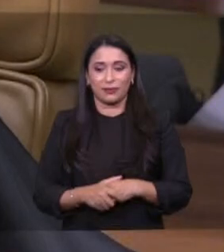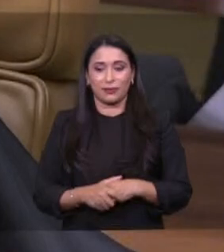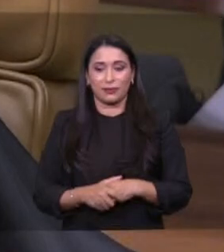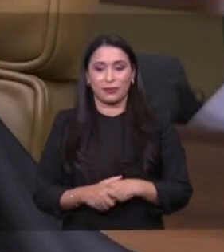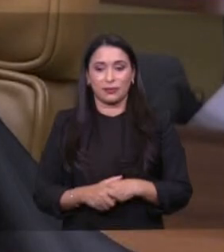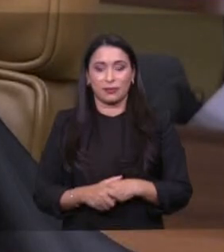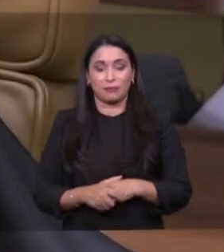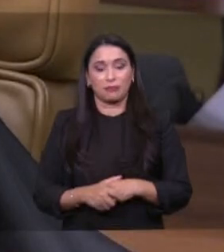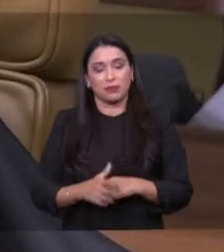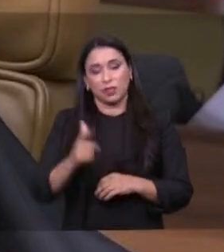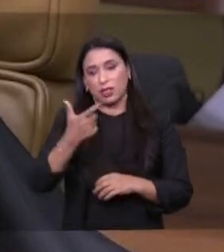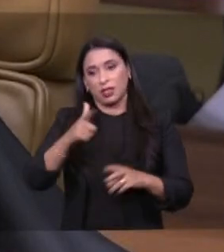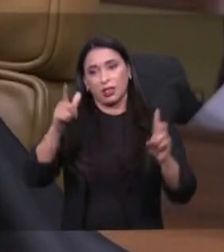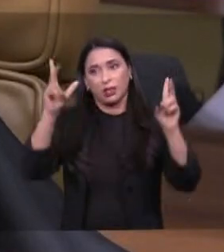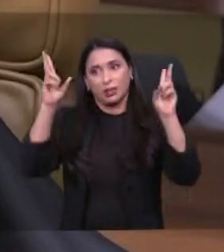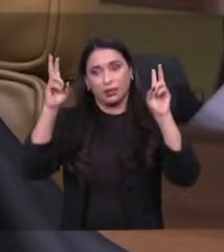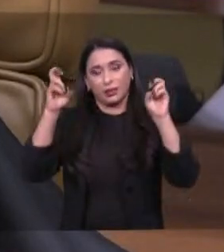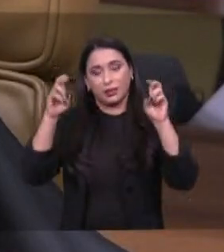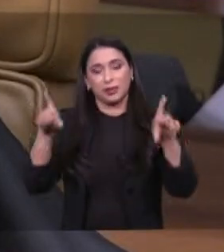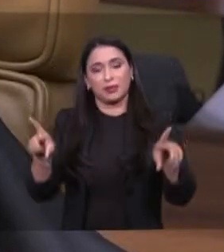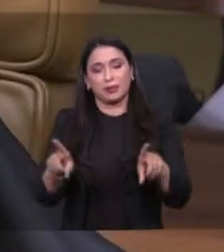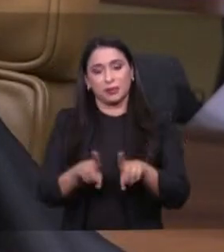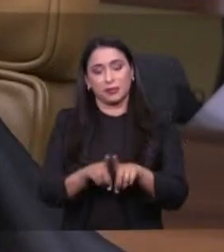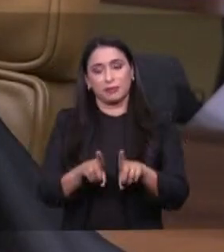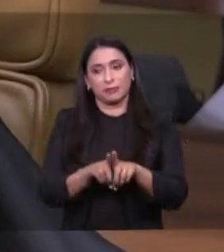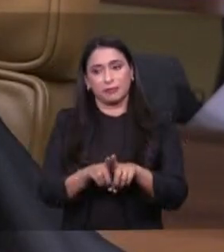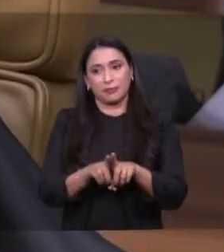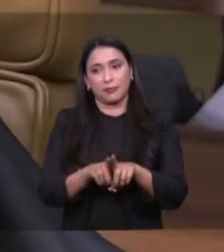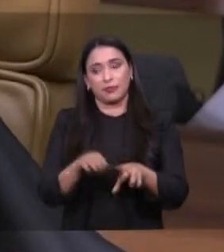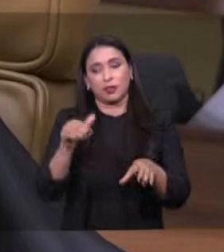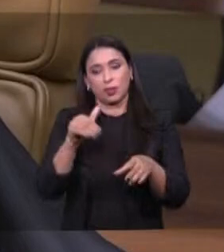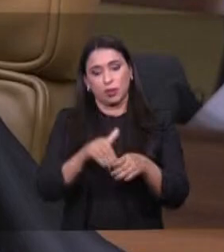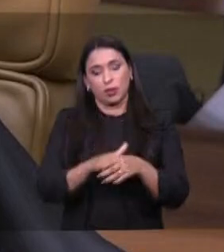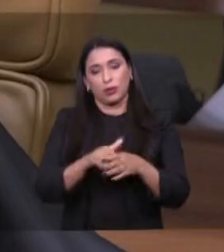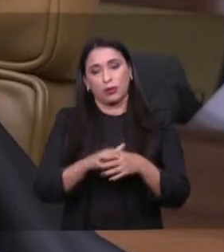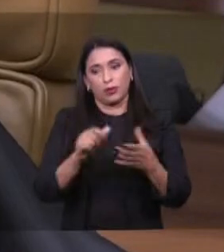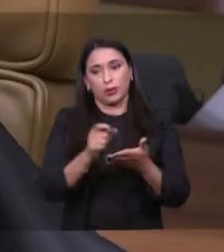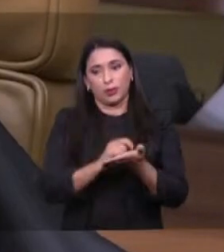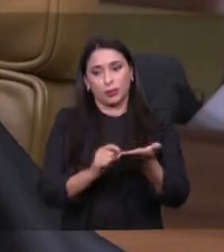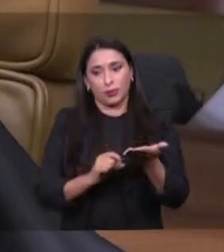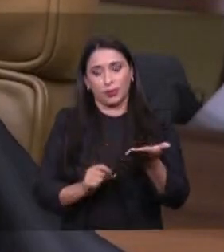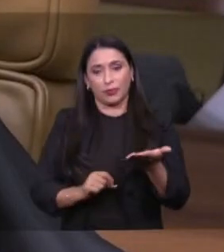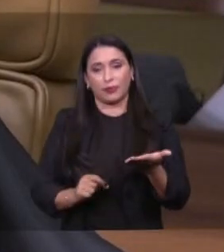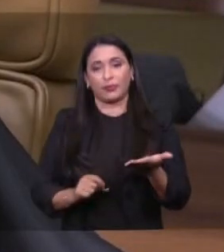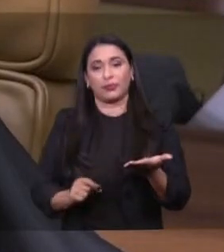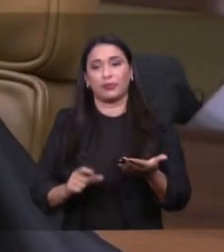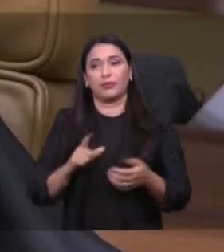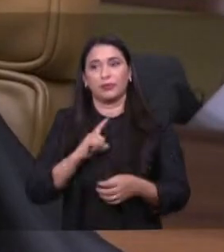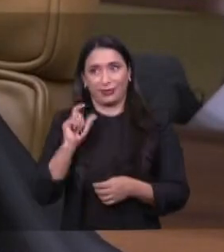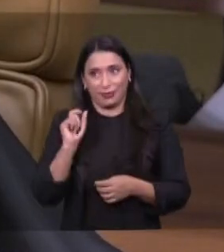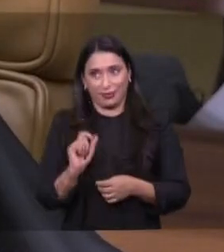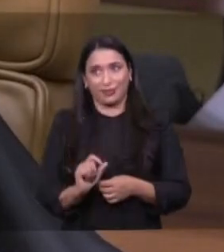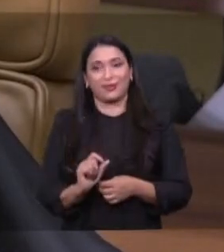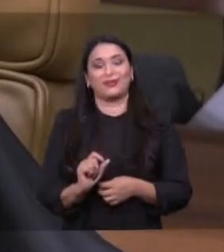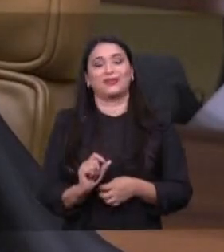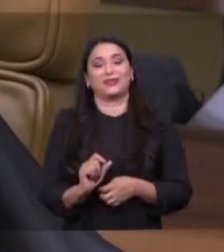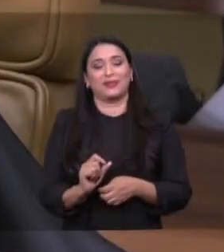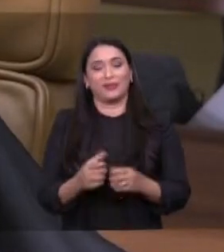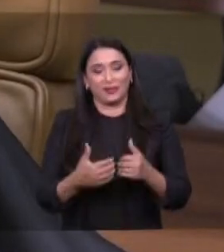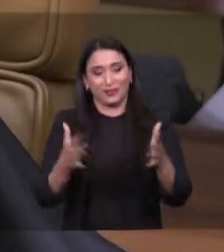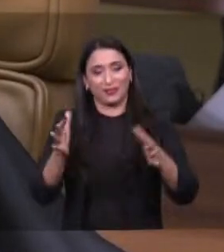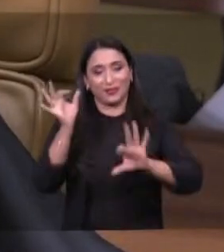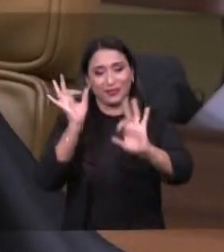E questões que também enfrento com uma maior verticalidade no voto por escrito. E digo novamente, como disse na abertura do